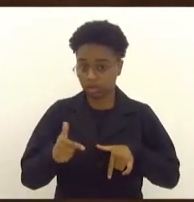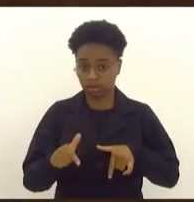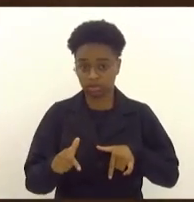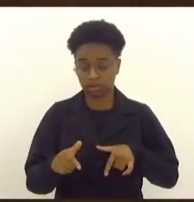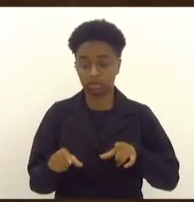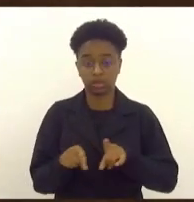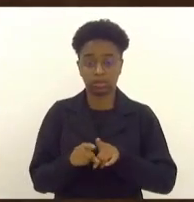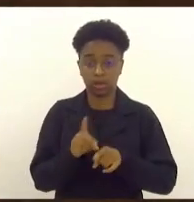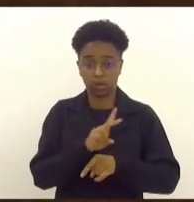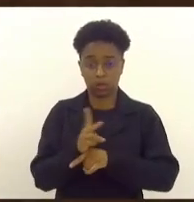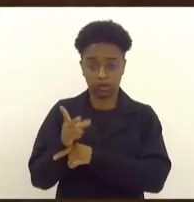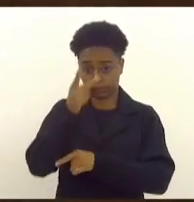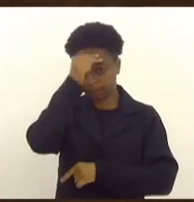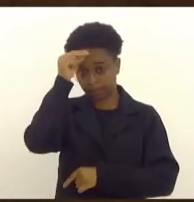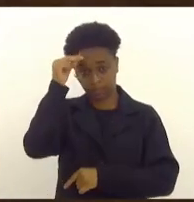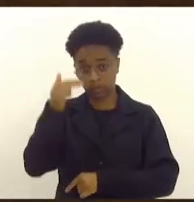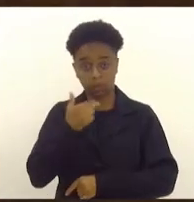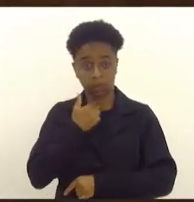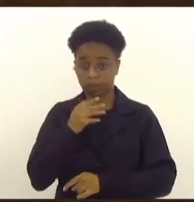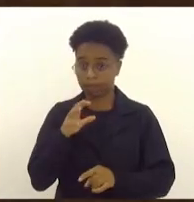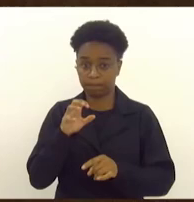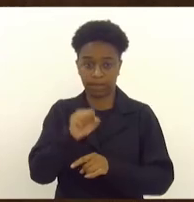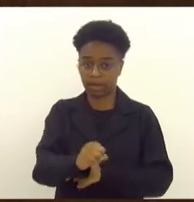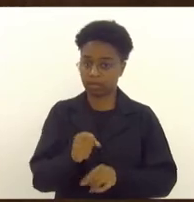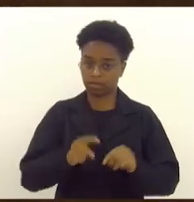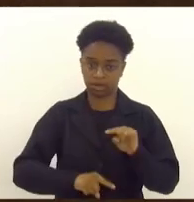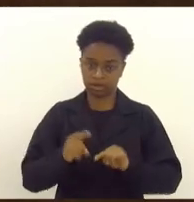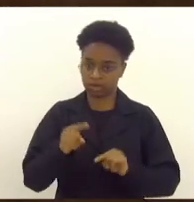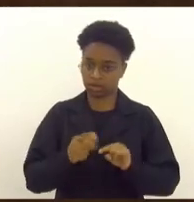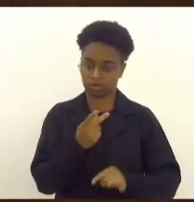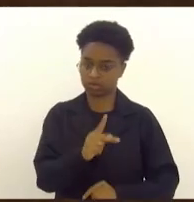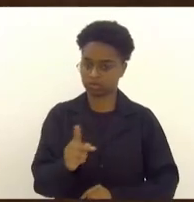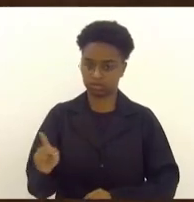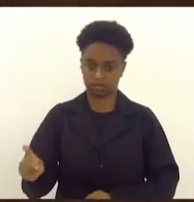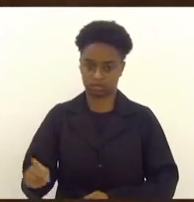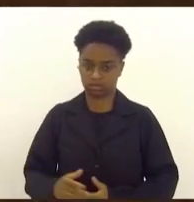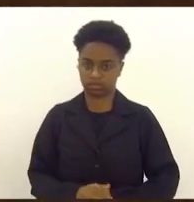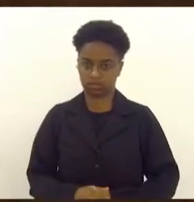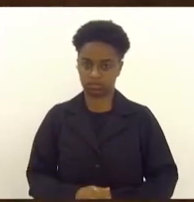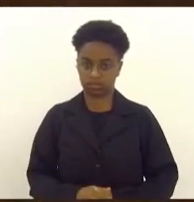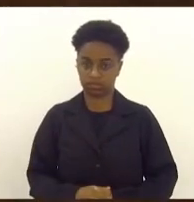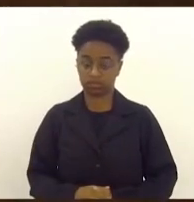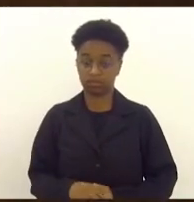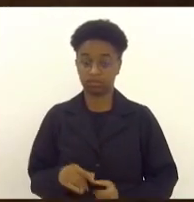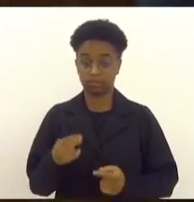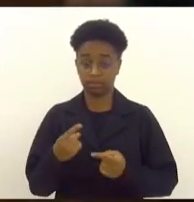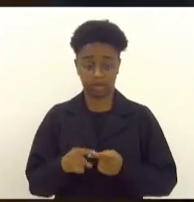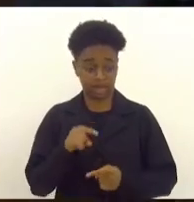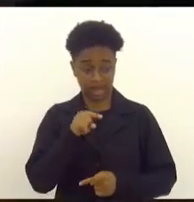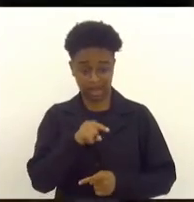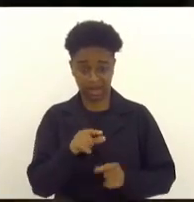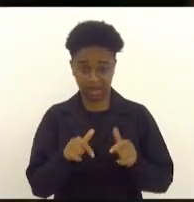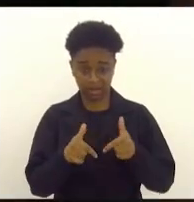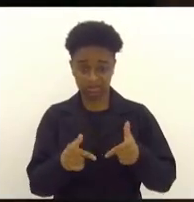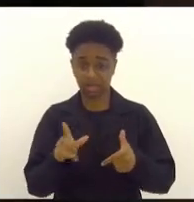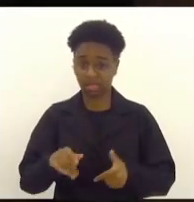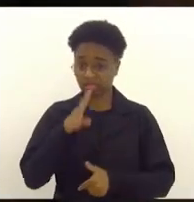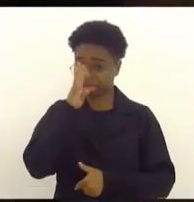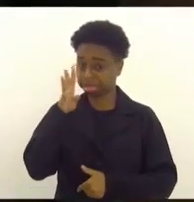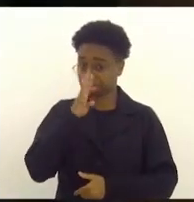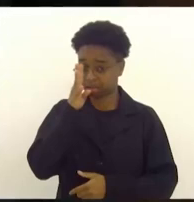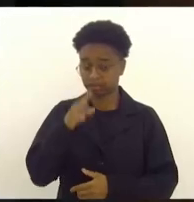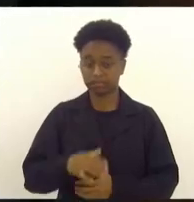nem a guarda municipal tu pode tocar na mercadoria de um camelô Aquilo é puro e simples arbítrio